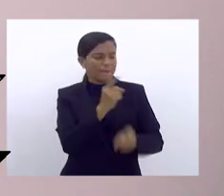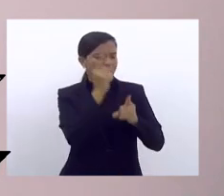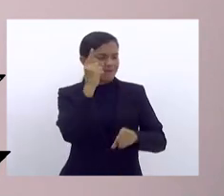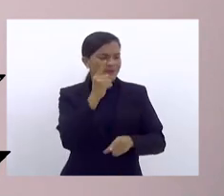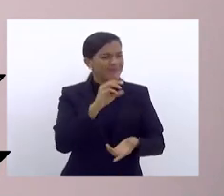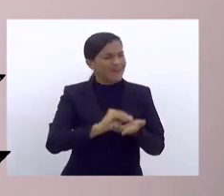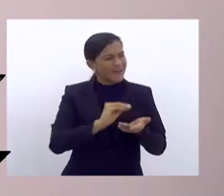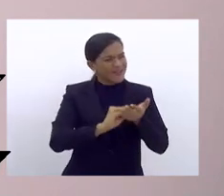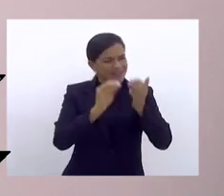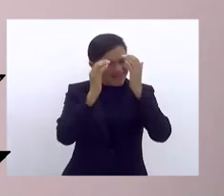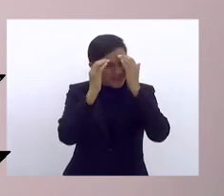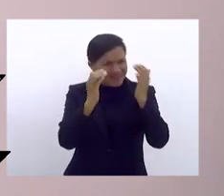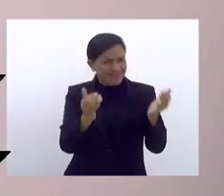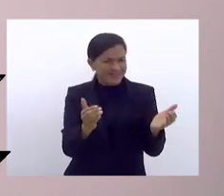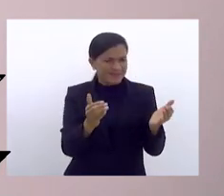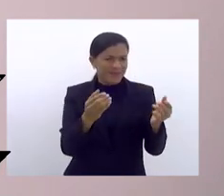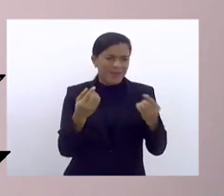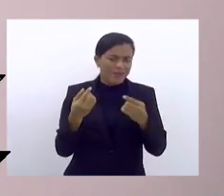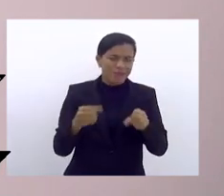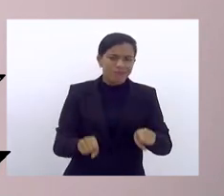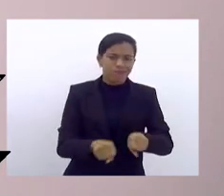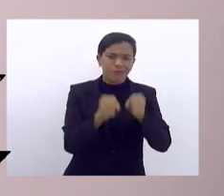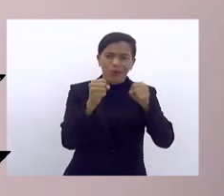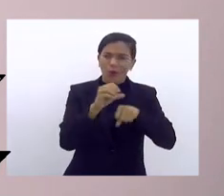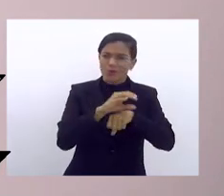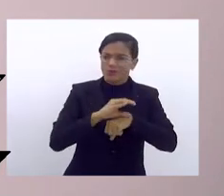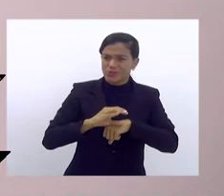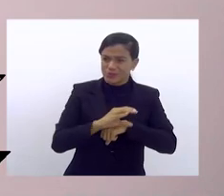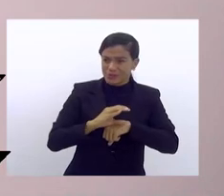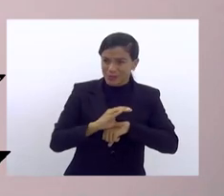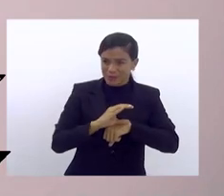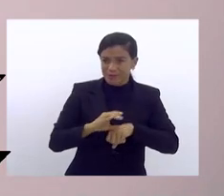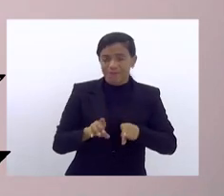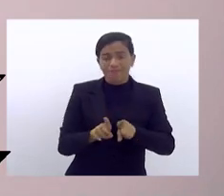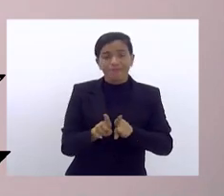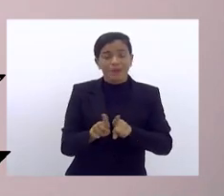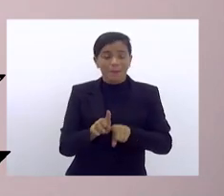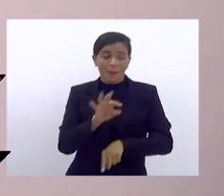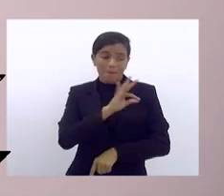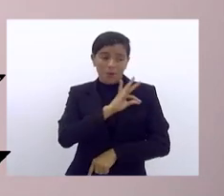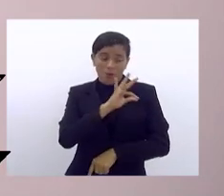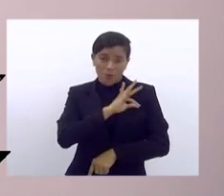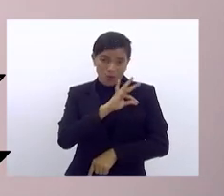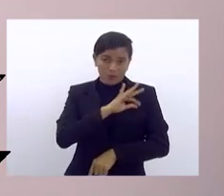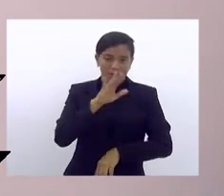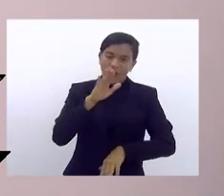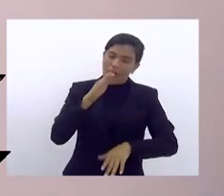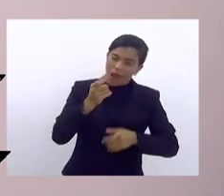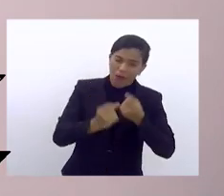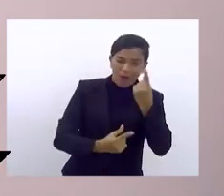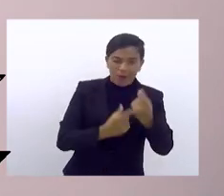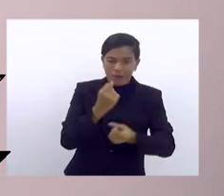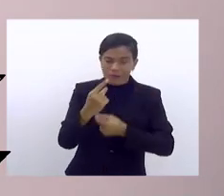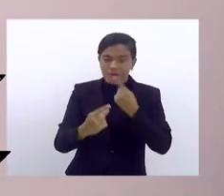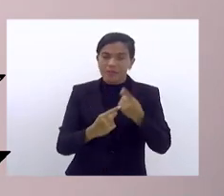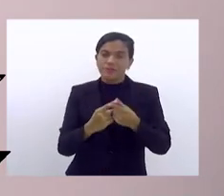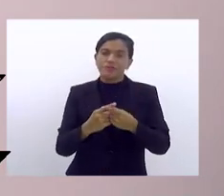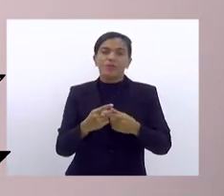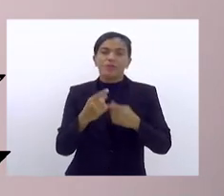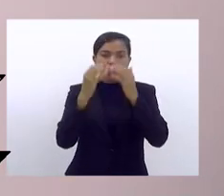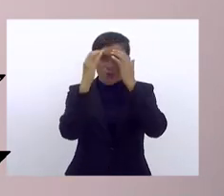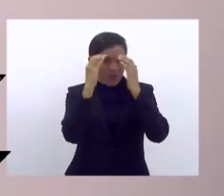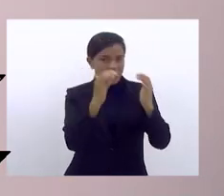aos preceitos constitucionais incursões policiais que não levam em conta muitas vezes a segurança e ao